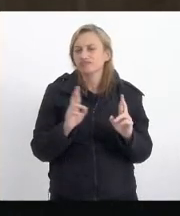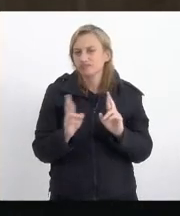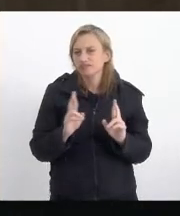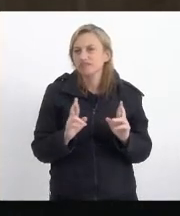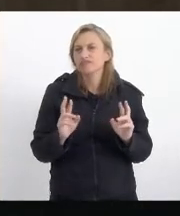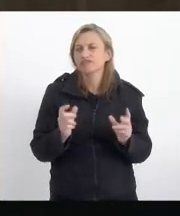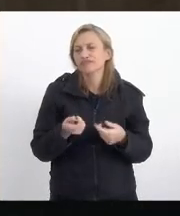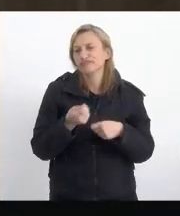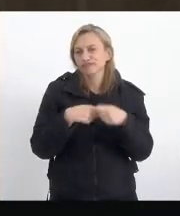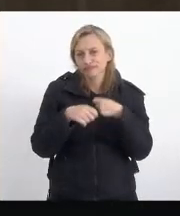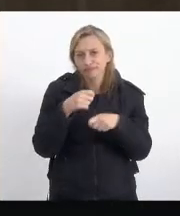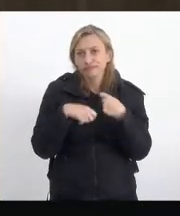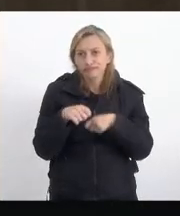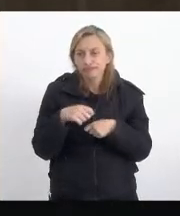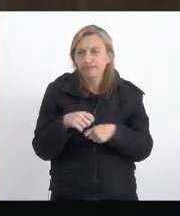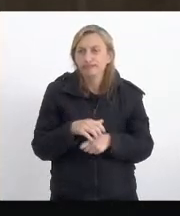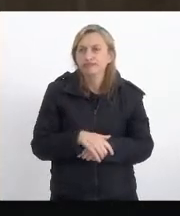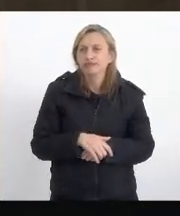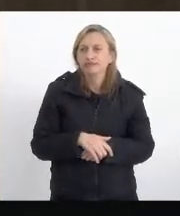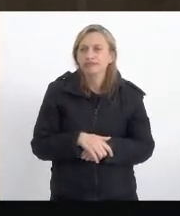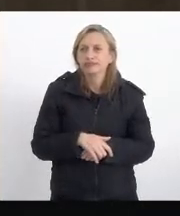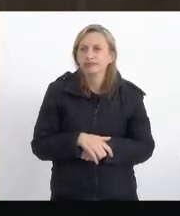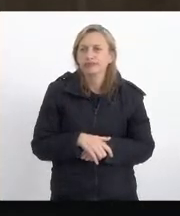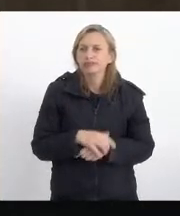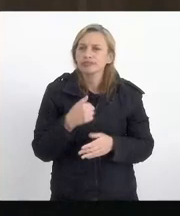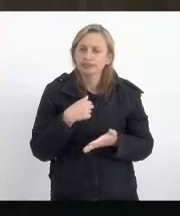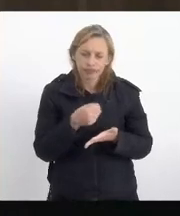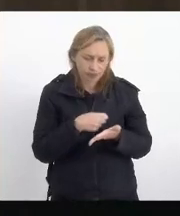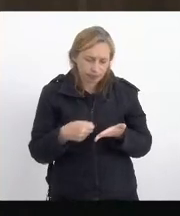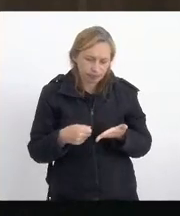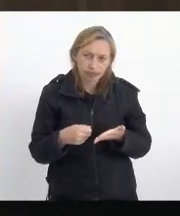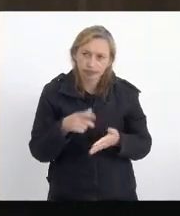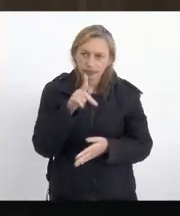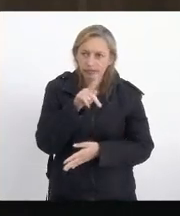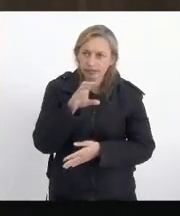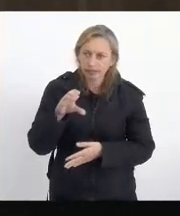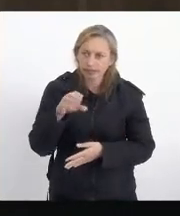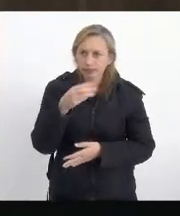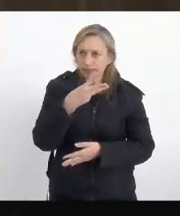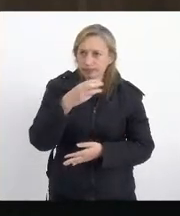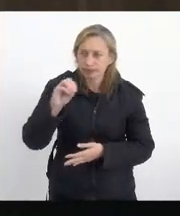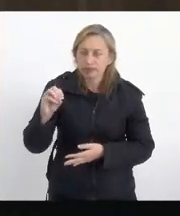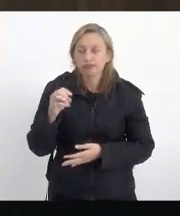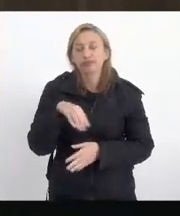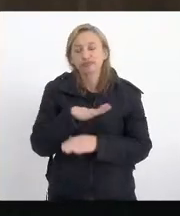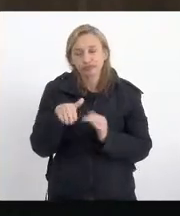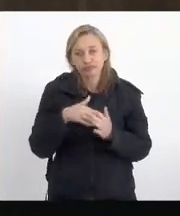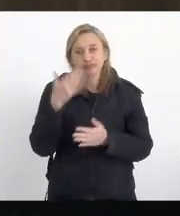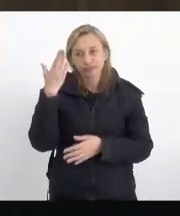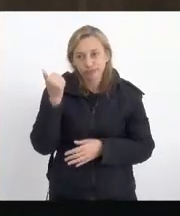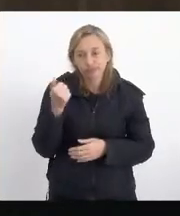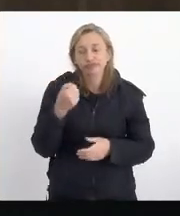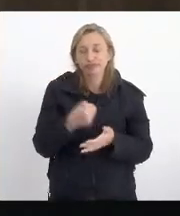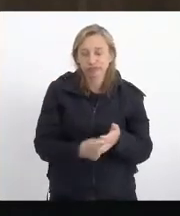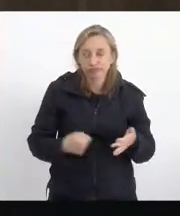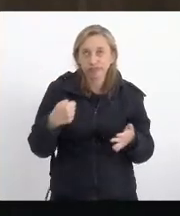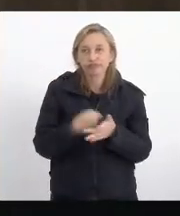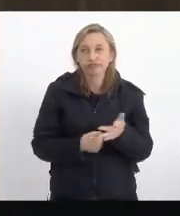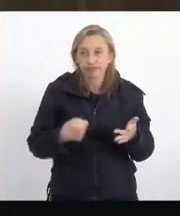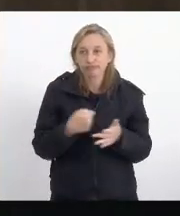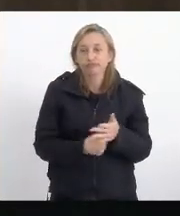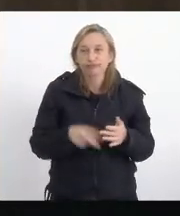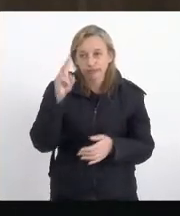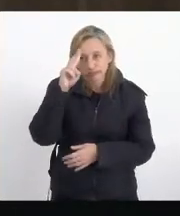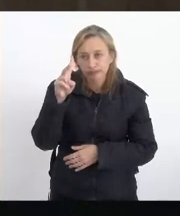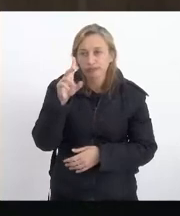questão econômica, e é alguma coisa que eu escrevi na época da PEC 300, que todo mundo sabe, vem essa batalha, eu lembro aqui até o